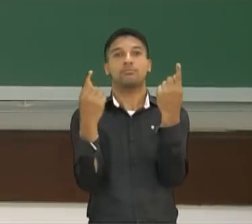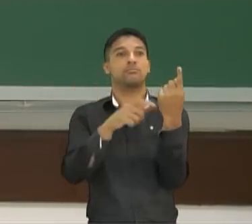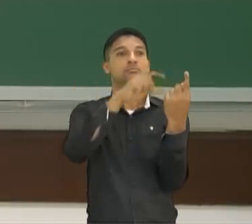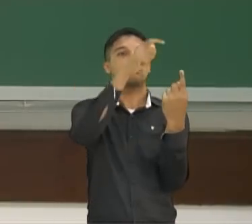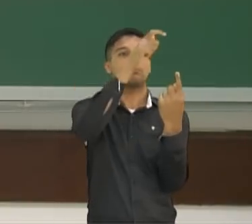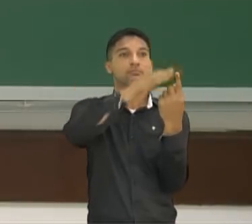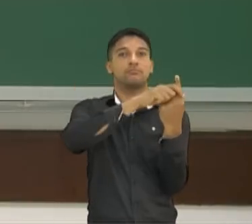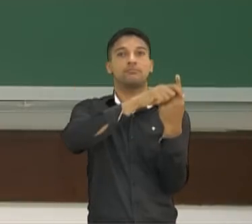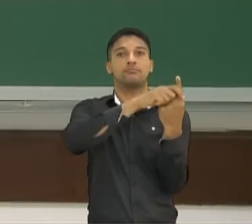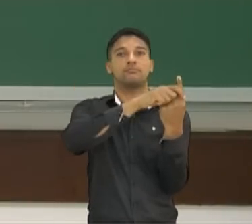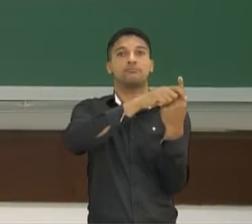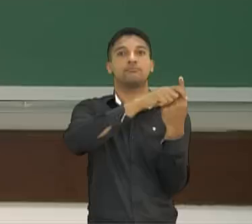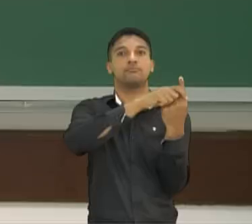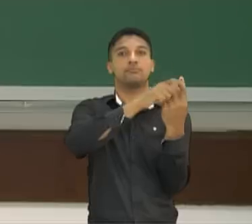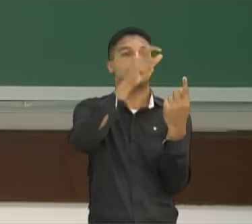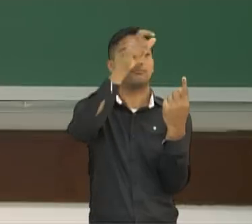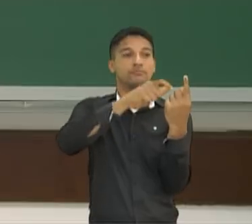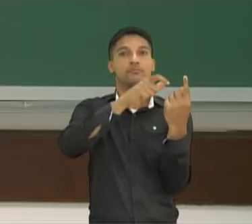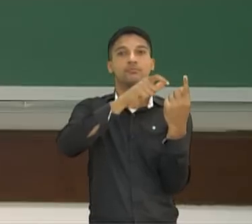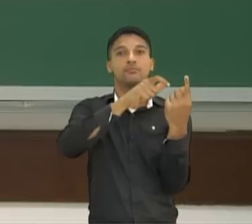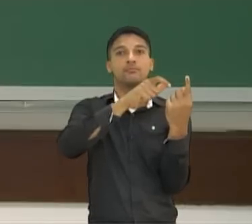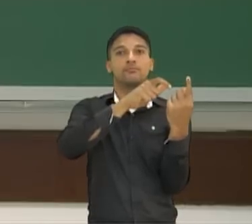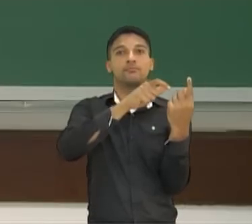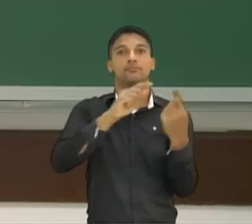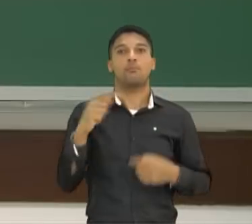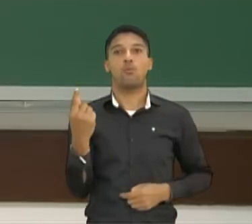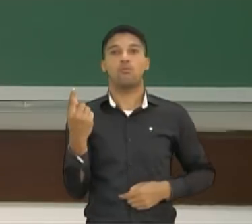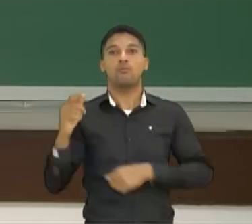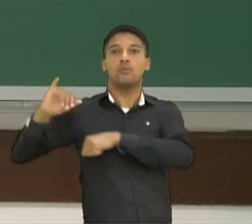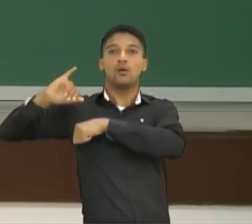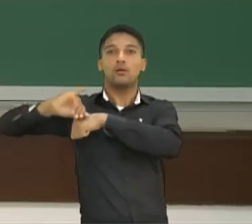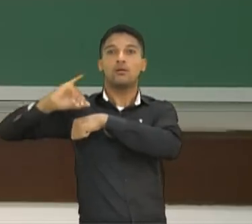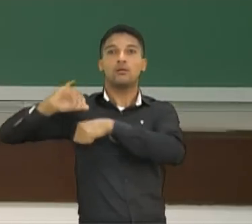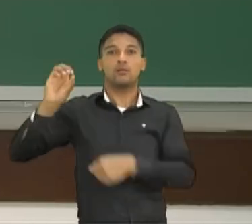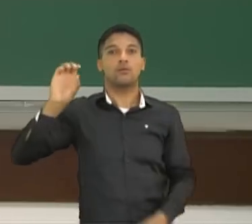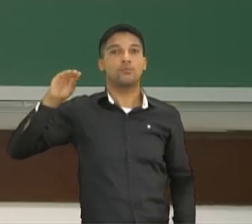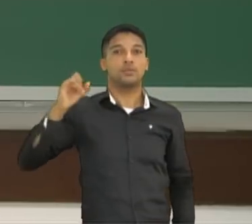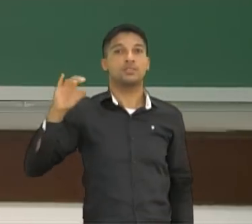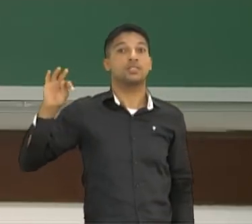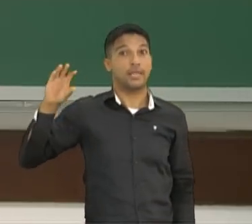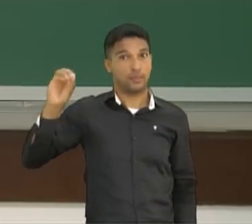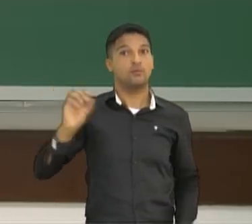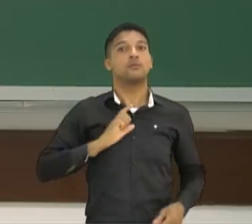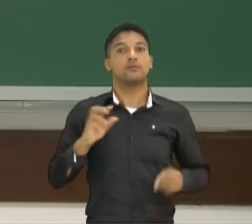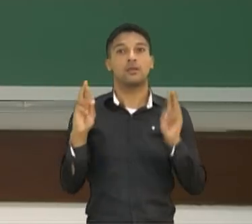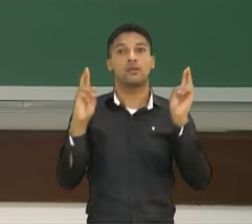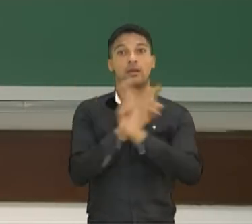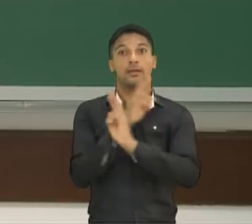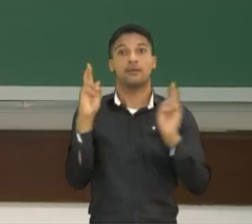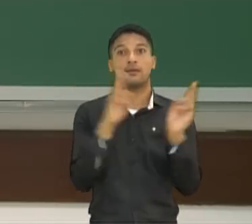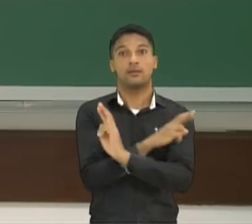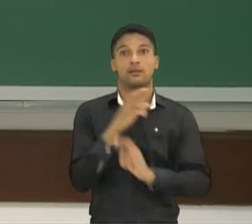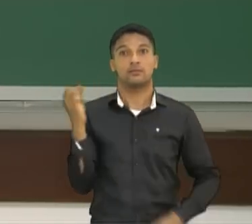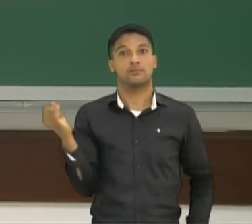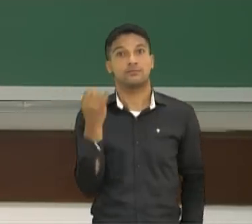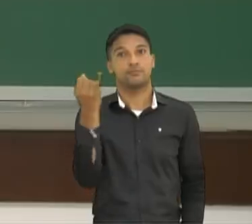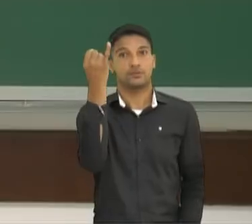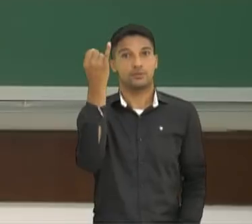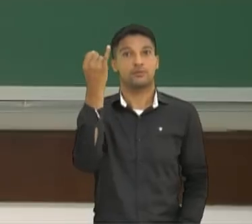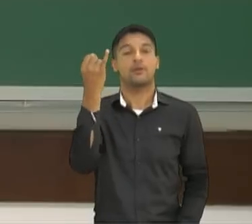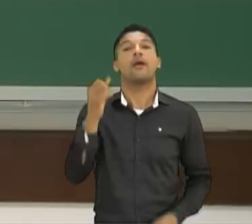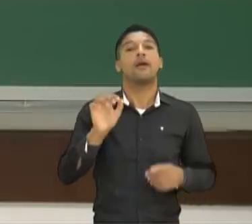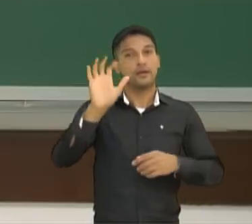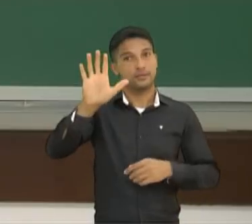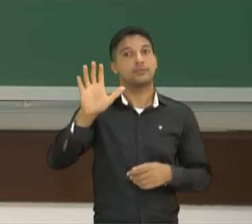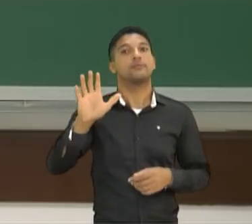essa relação sujeito e objeto é uma relação muito importante. É ela que define o ato de conhecer, tá?